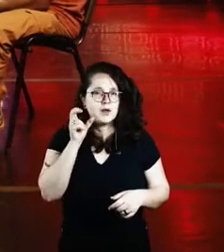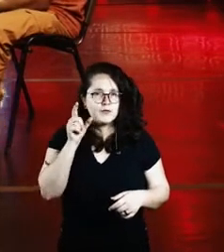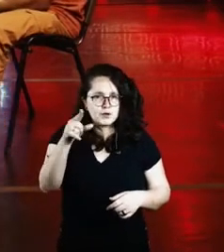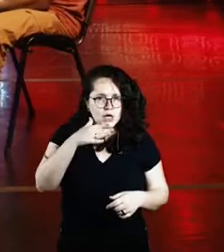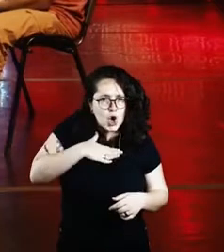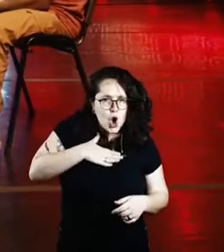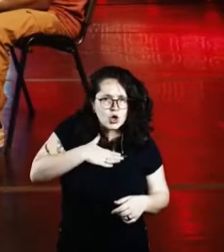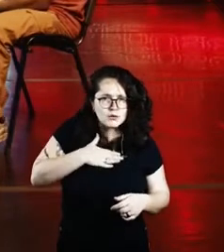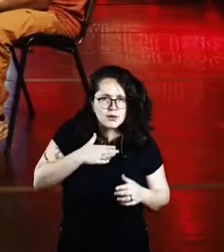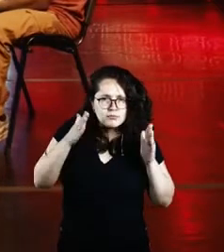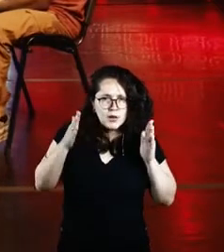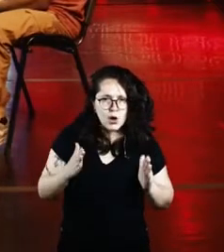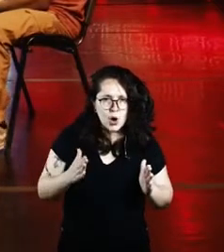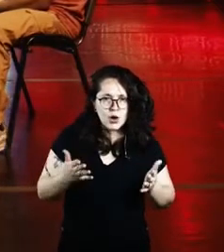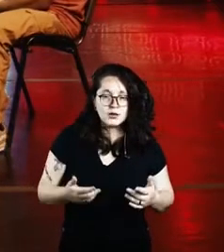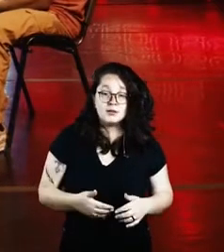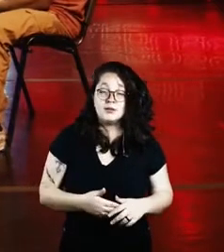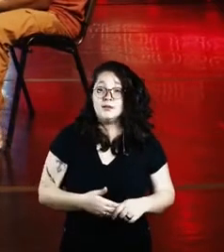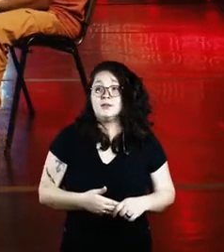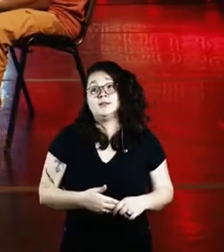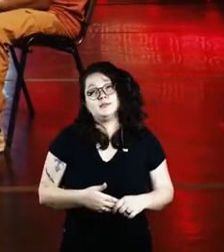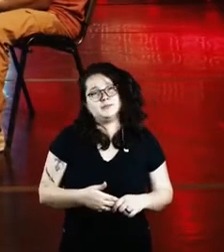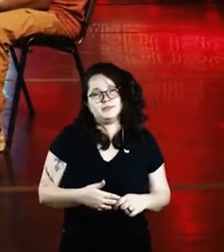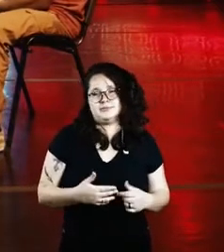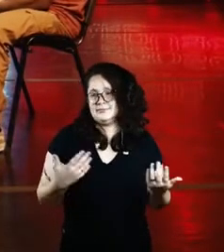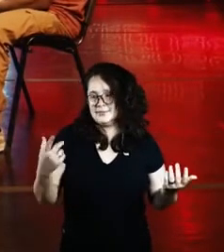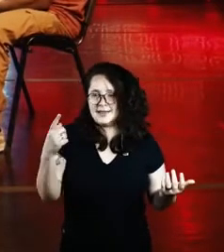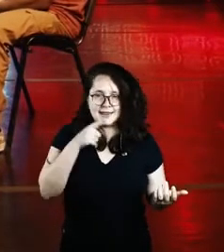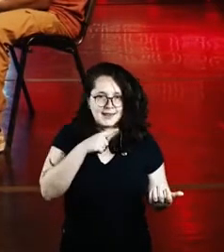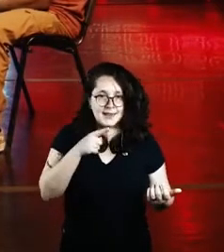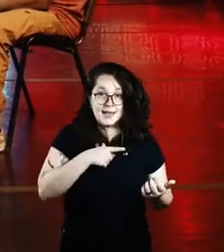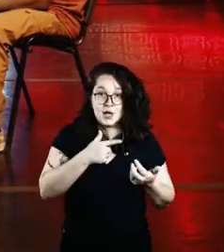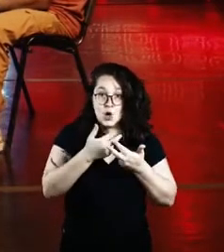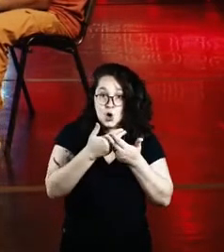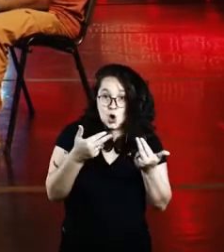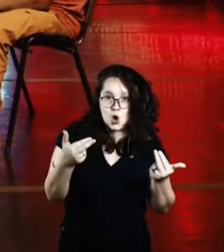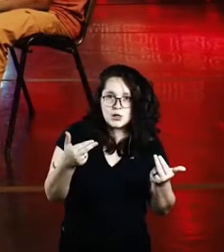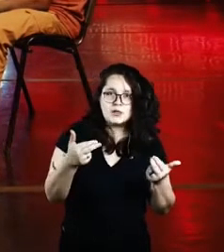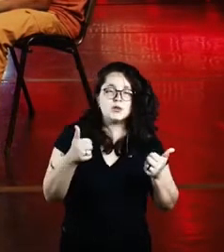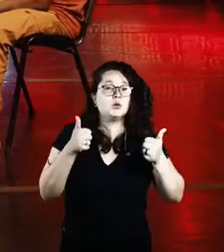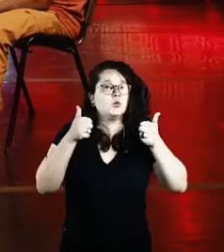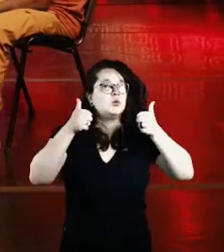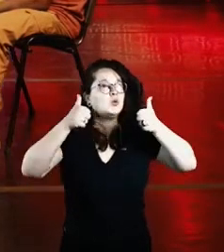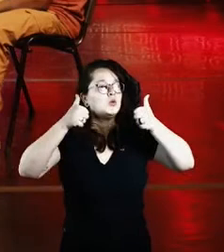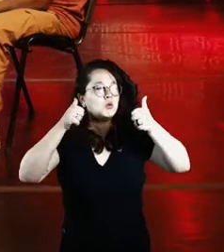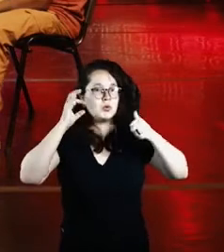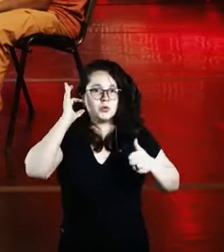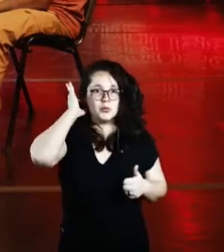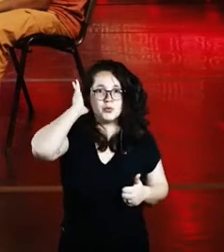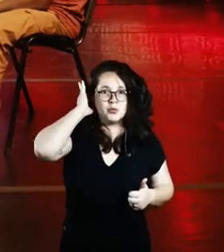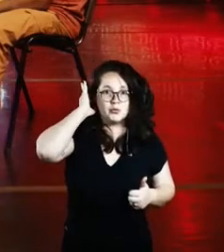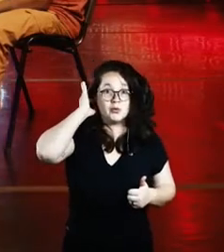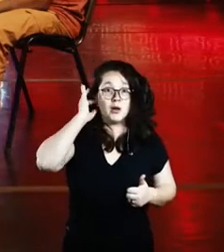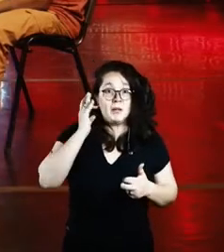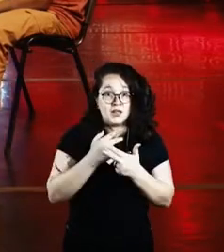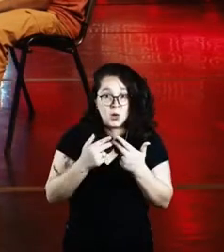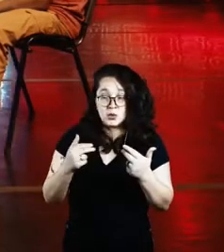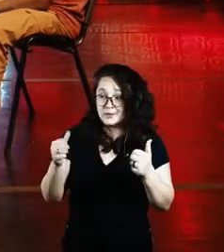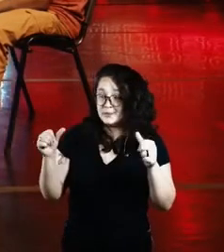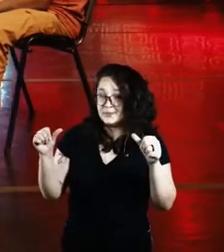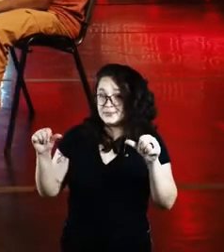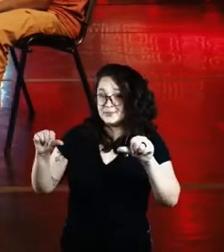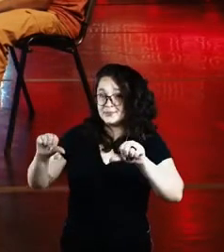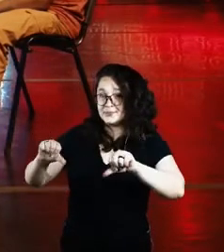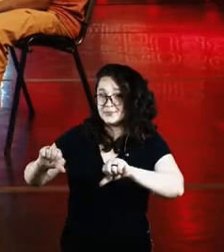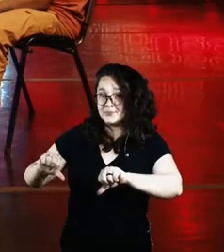que... Tem coisa. Como toda época, tem muita coisa boa, né, Cri? Muita. E tem muito lixo.